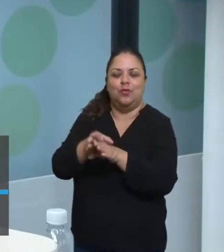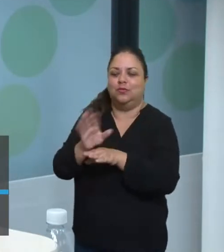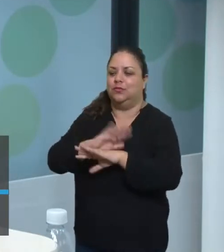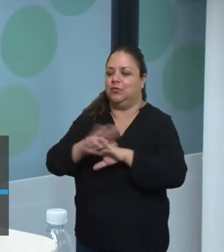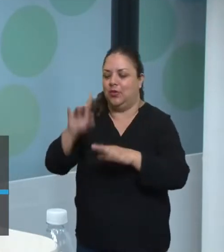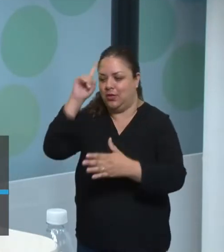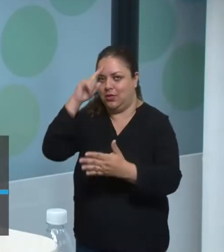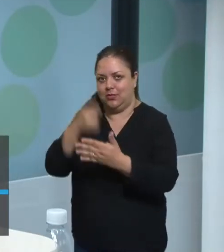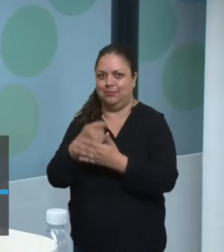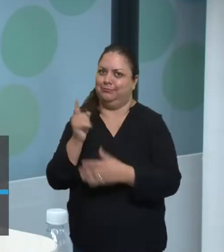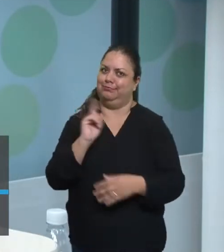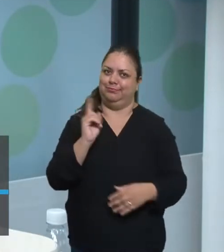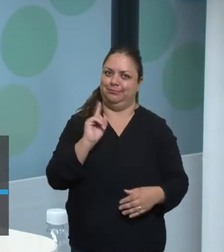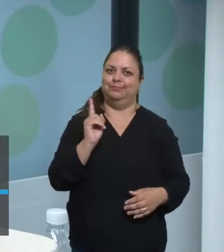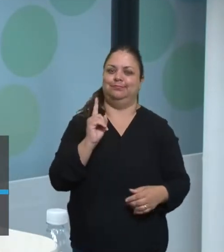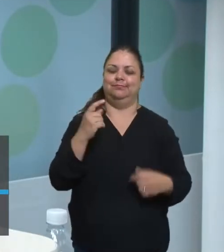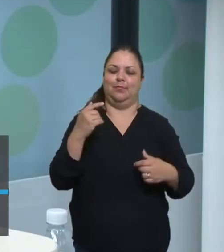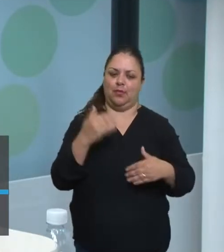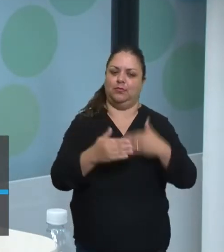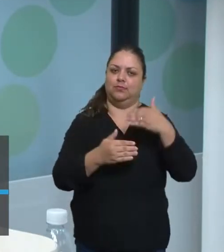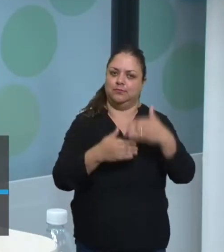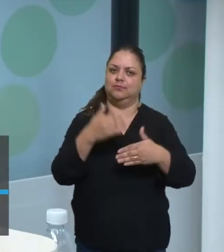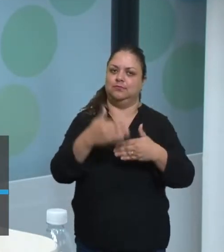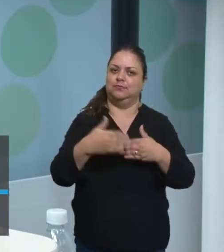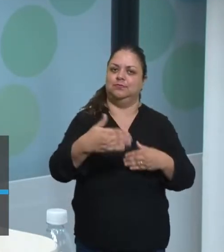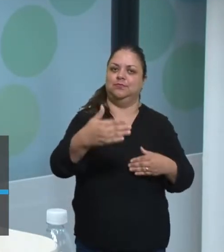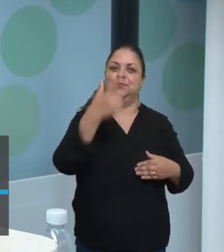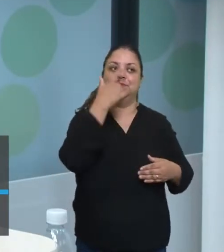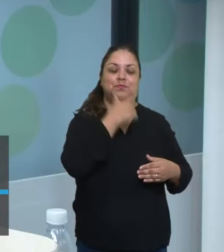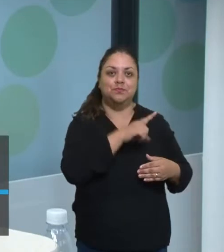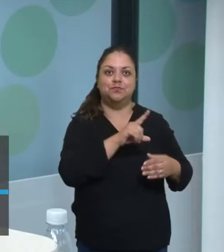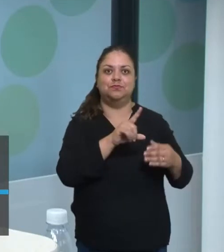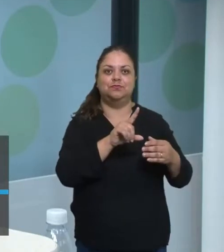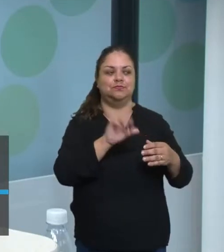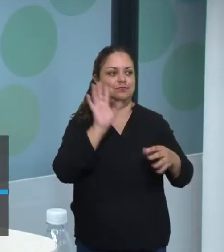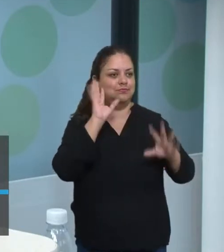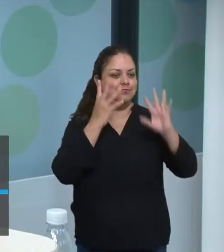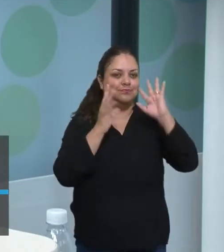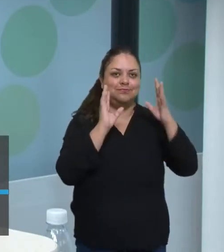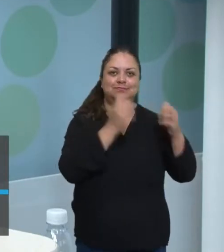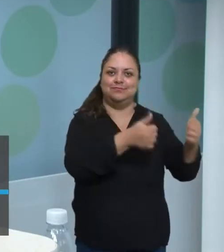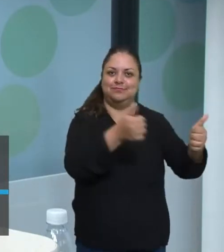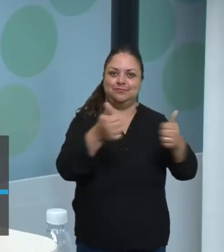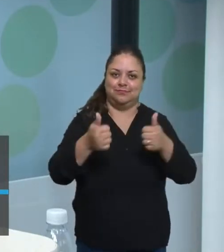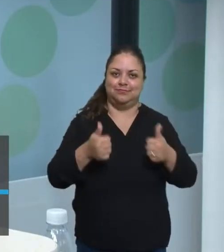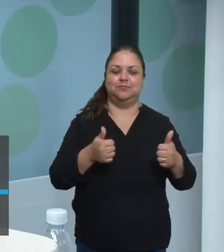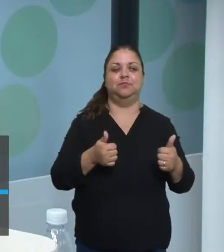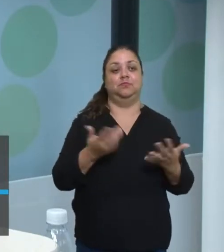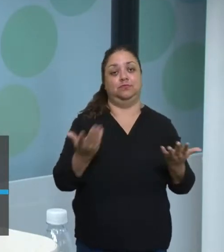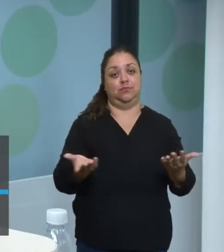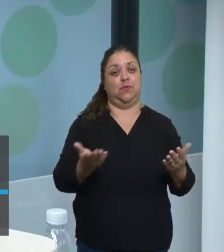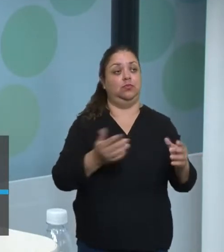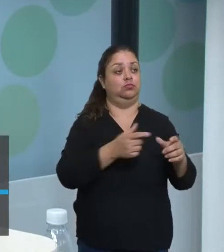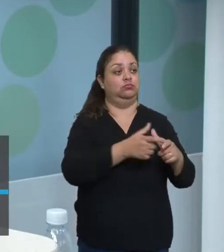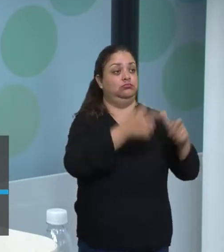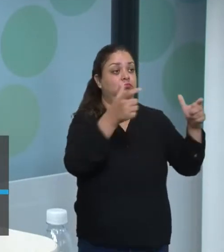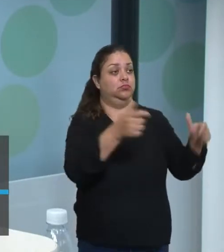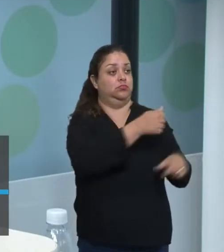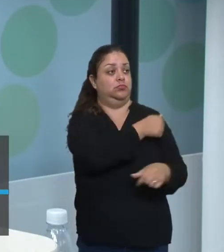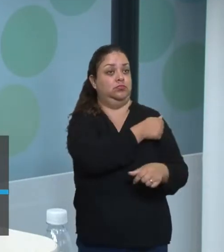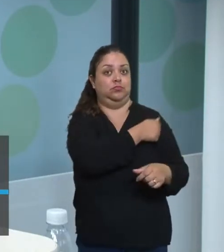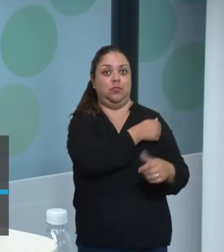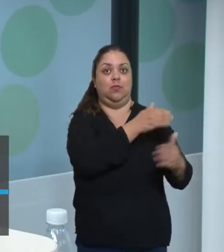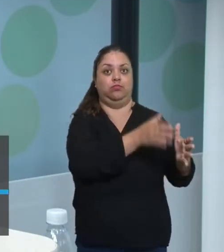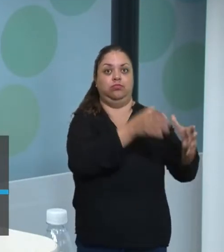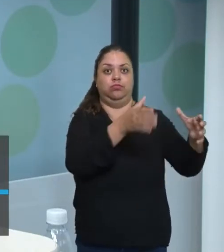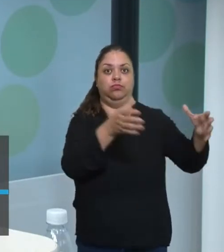são resultados continuam que vão ocorrendo de forma sistematizada então quanto mais estudantes a gente tem mas inserindo por